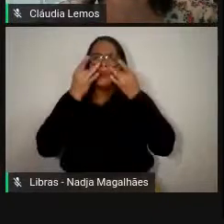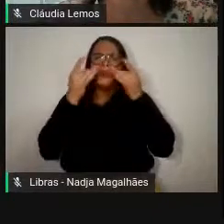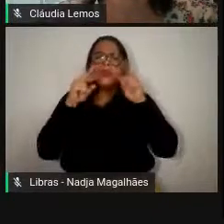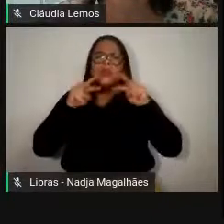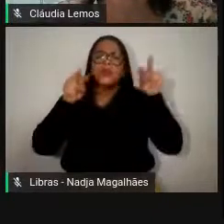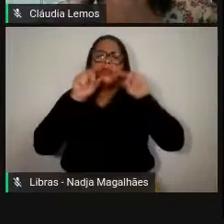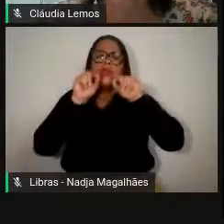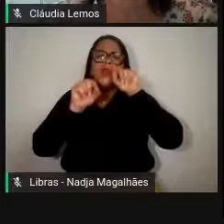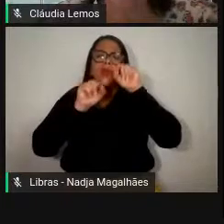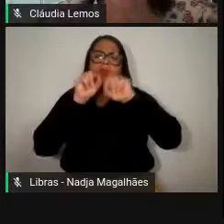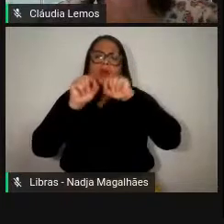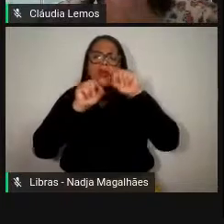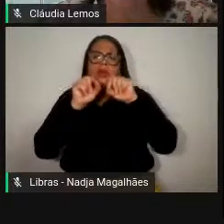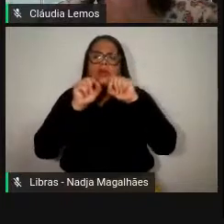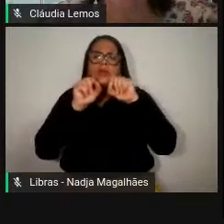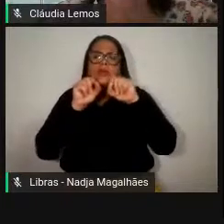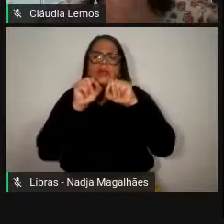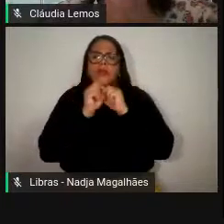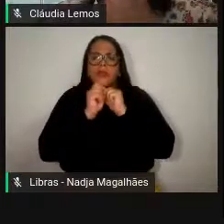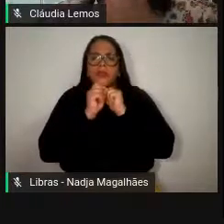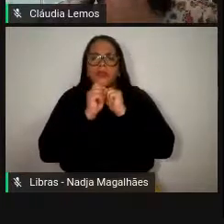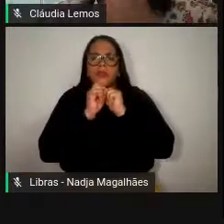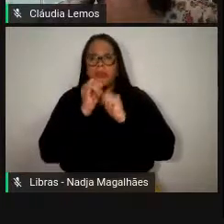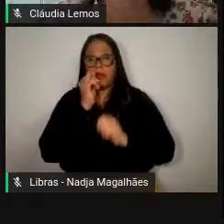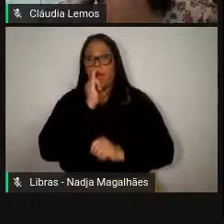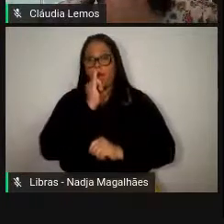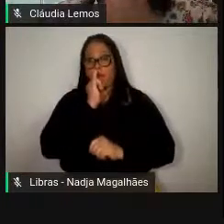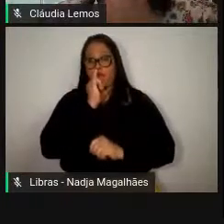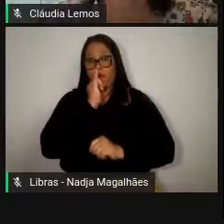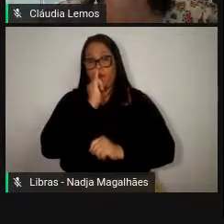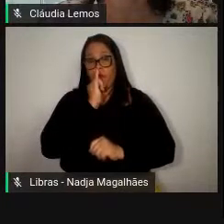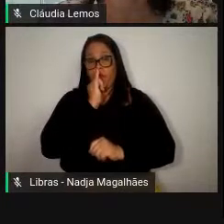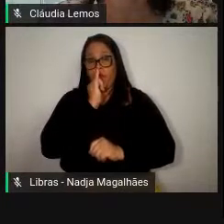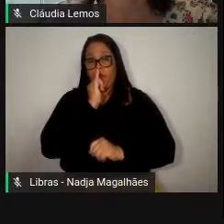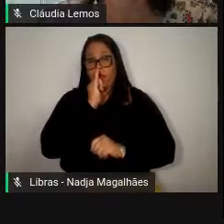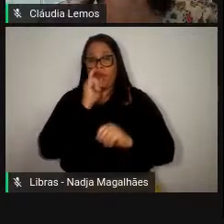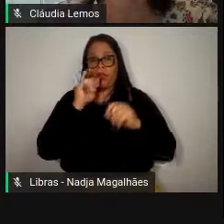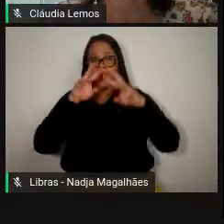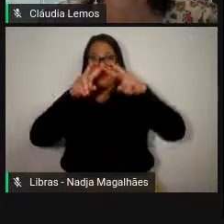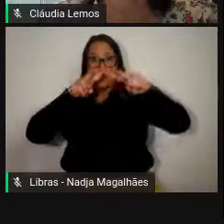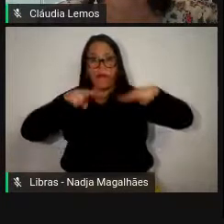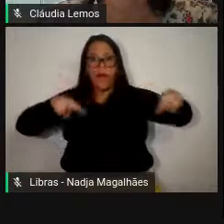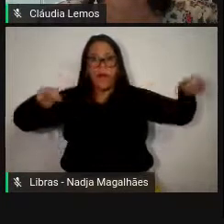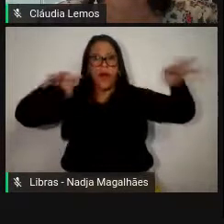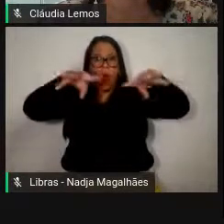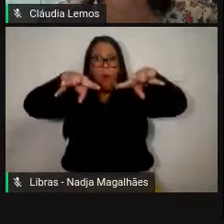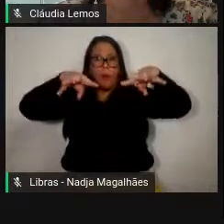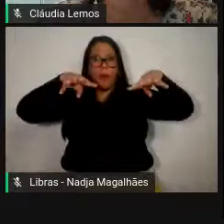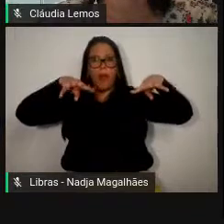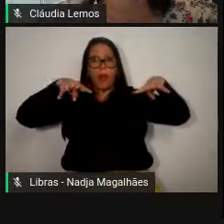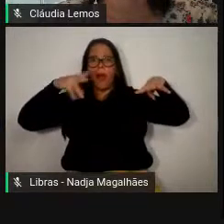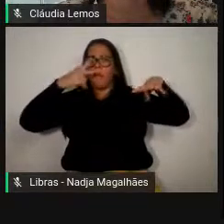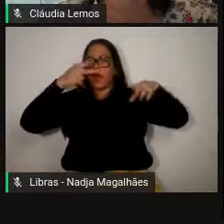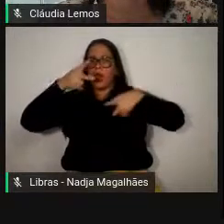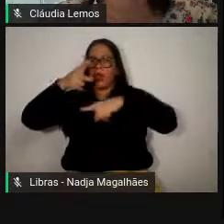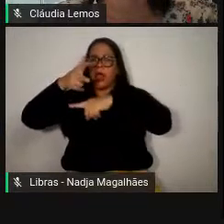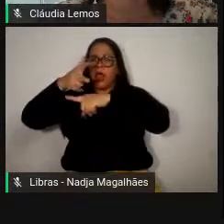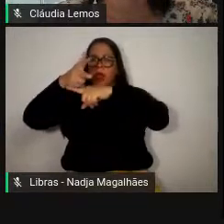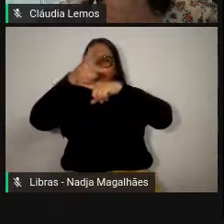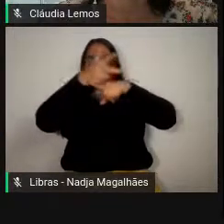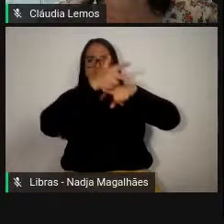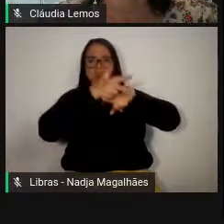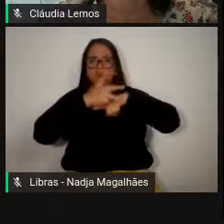é que, por exemplo, o plenário todo, ele não é mostrado em todas